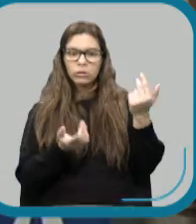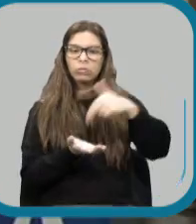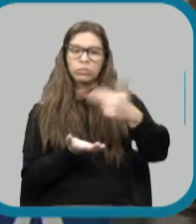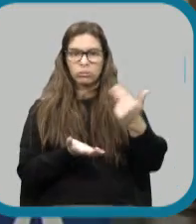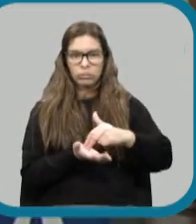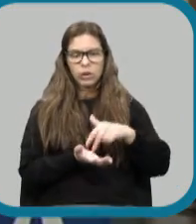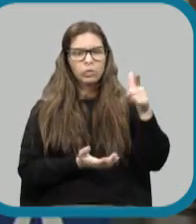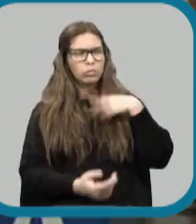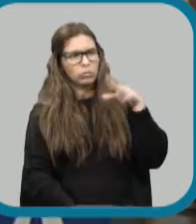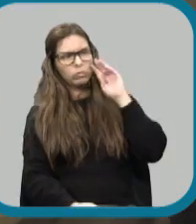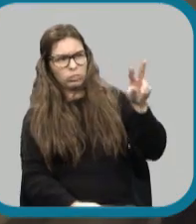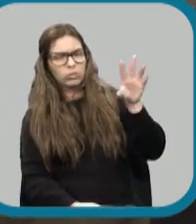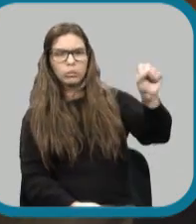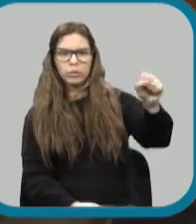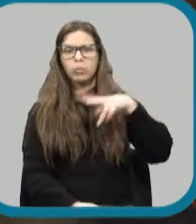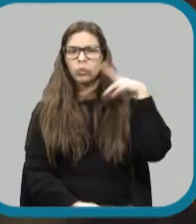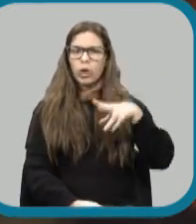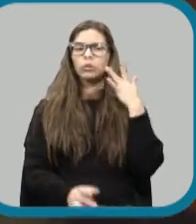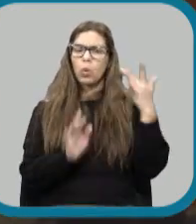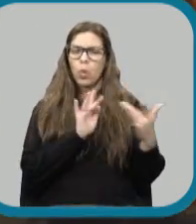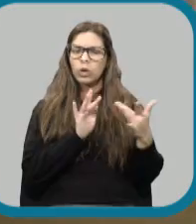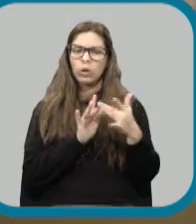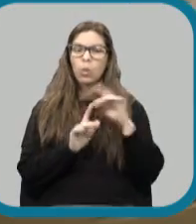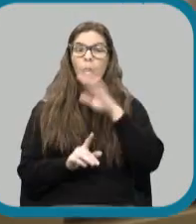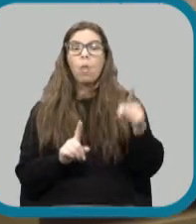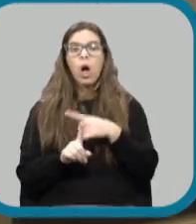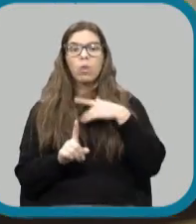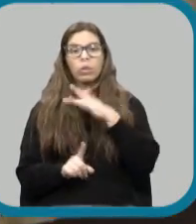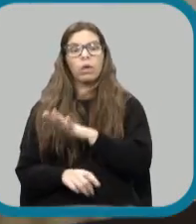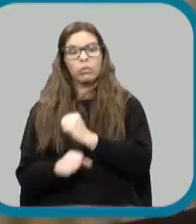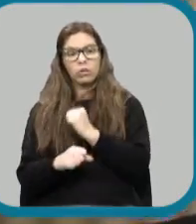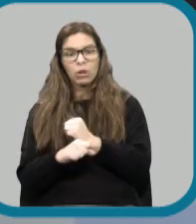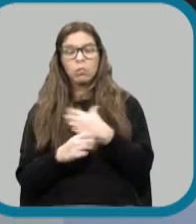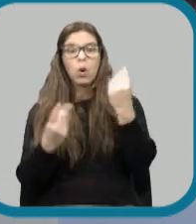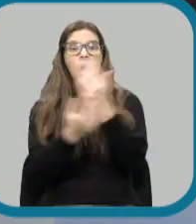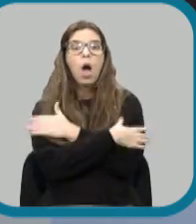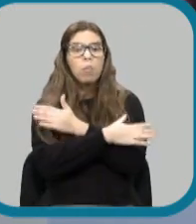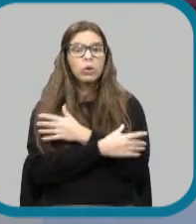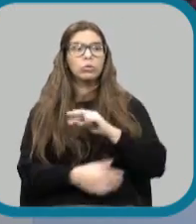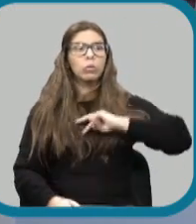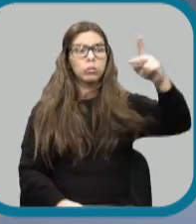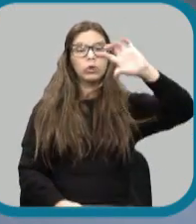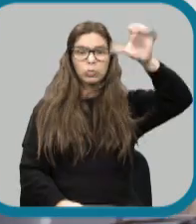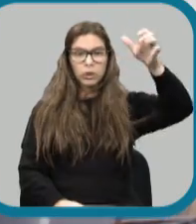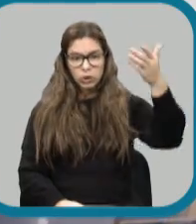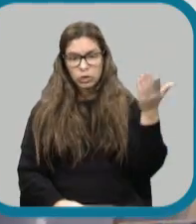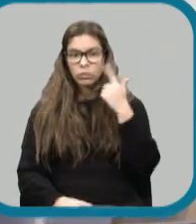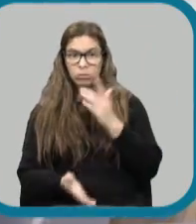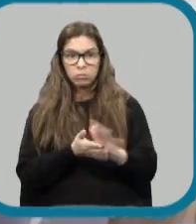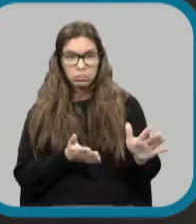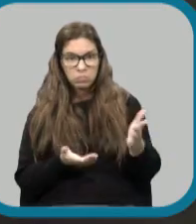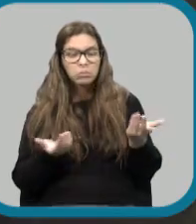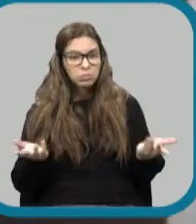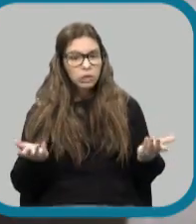Poderosas e eu vi que ela era portuguesa e quis fazer contacto com ela. Eu estava lá durante um ano, não tinha muitos amigos, porque quando tu mudas para um país estrangeiro